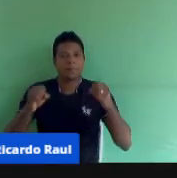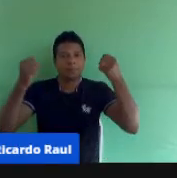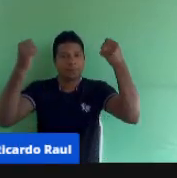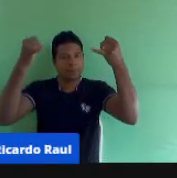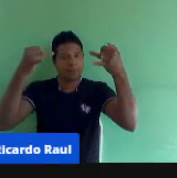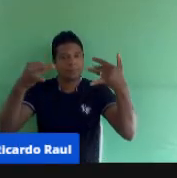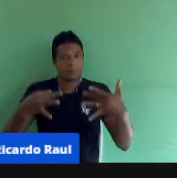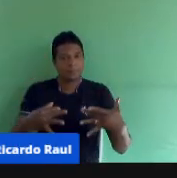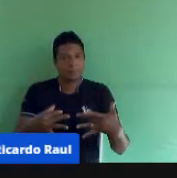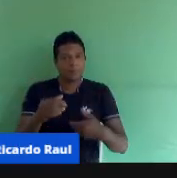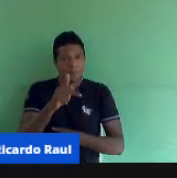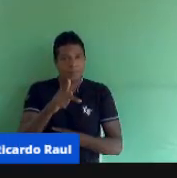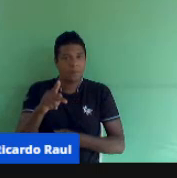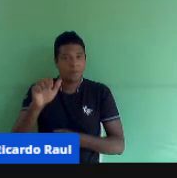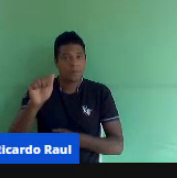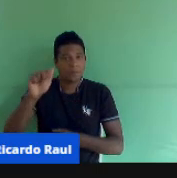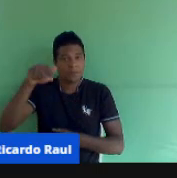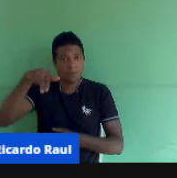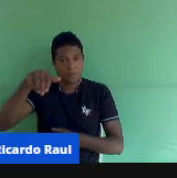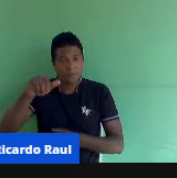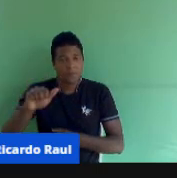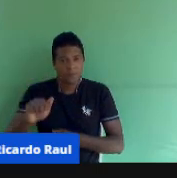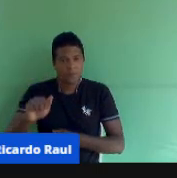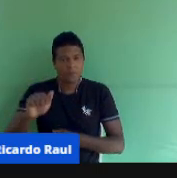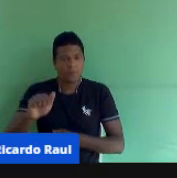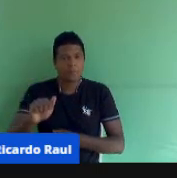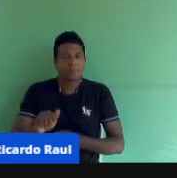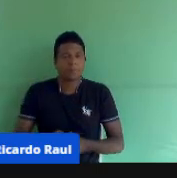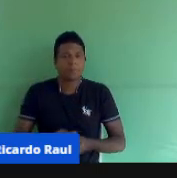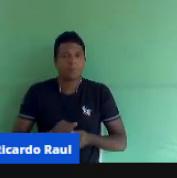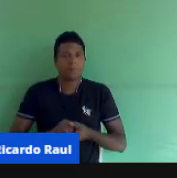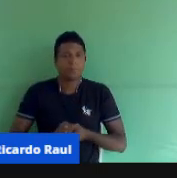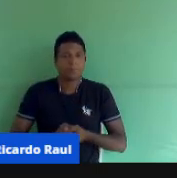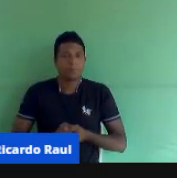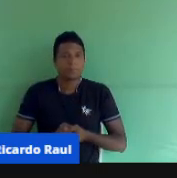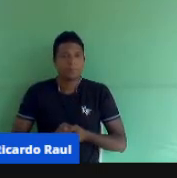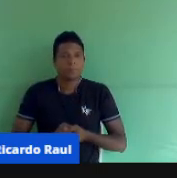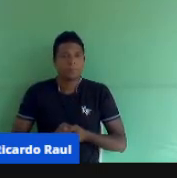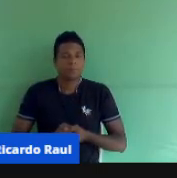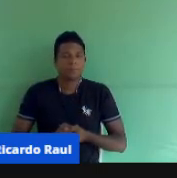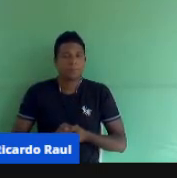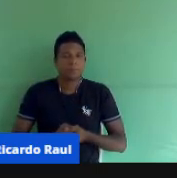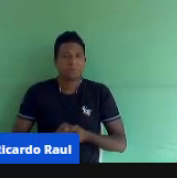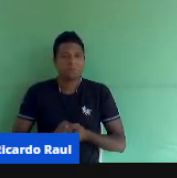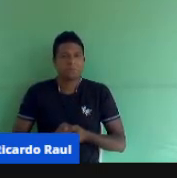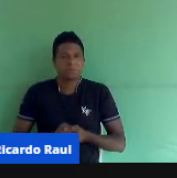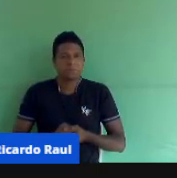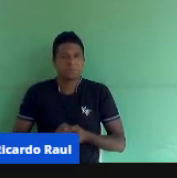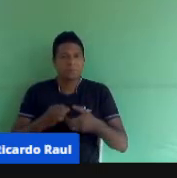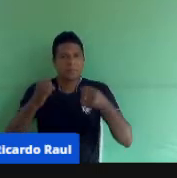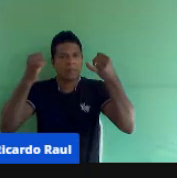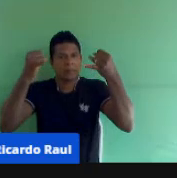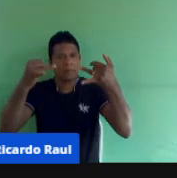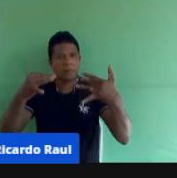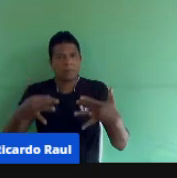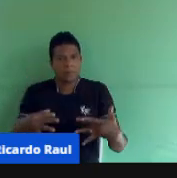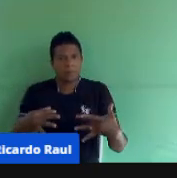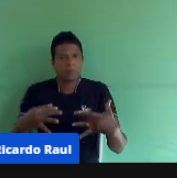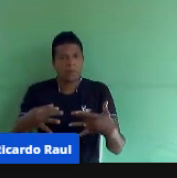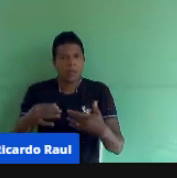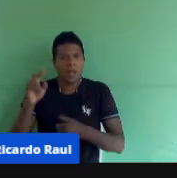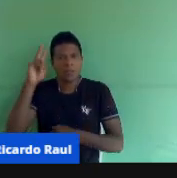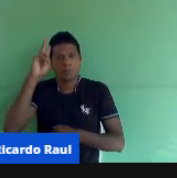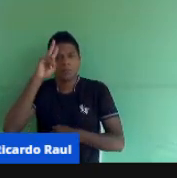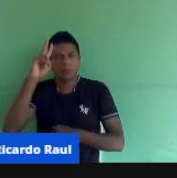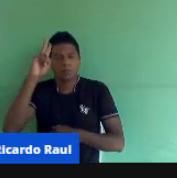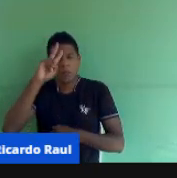que vem aí de uma forma muito bacana explorando a história da educação ambiental, como que a